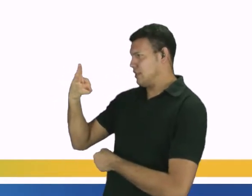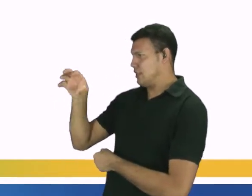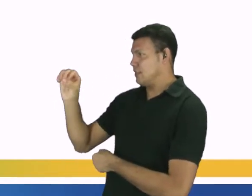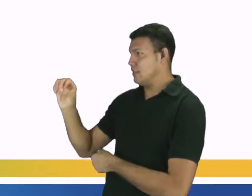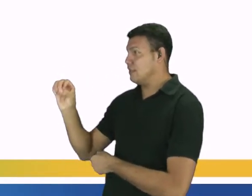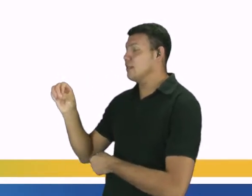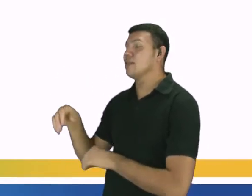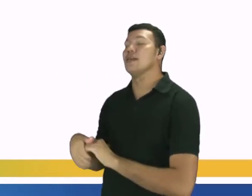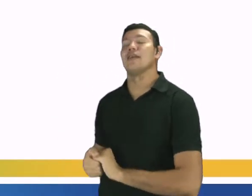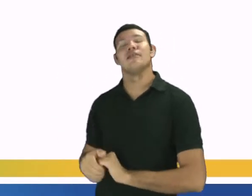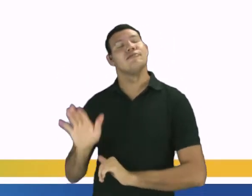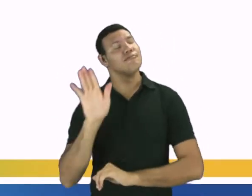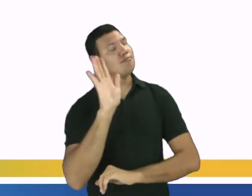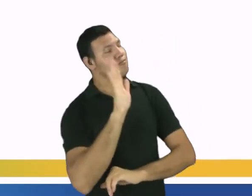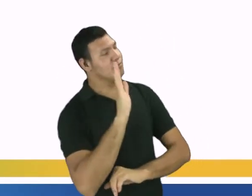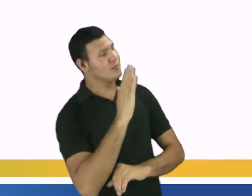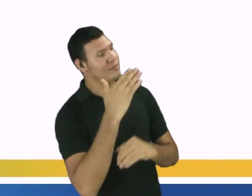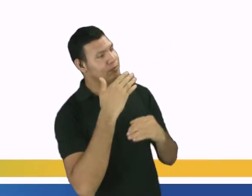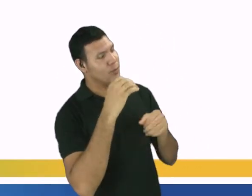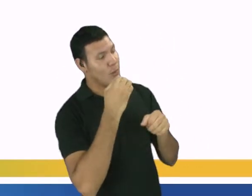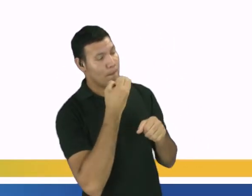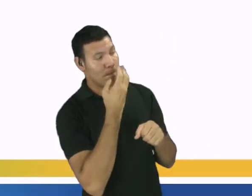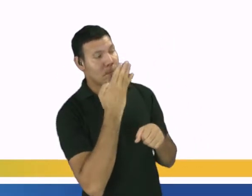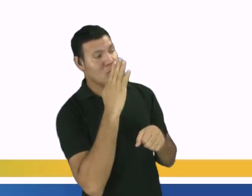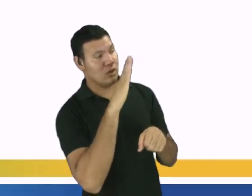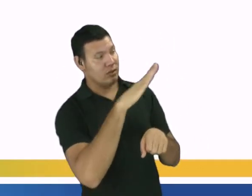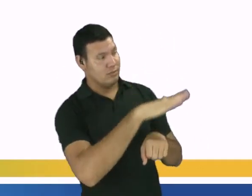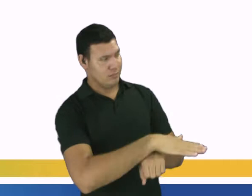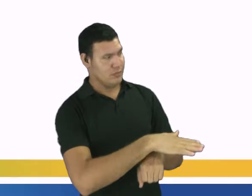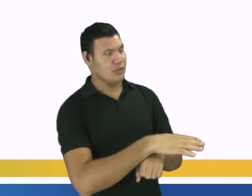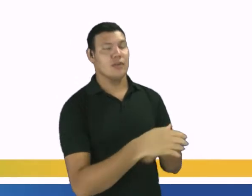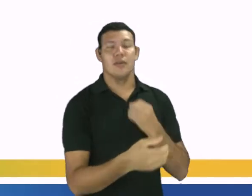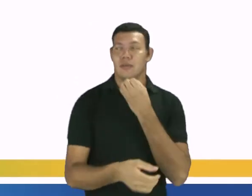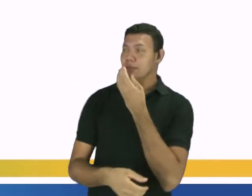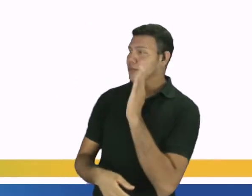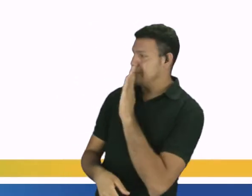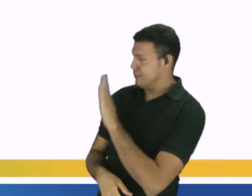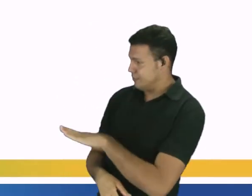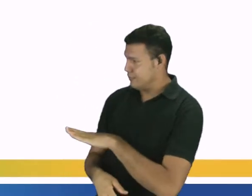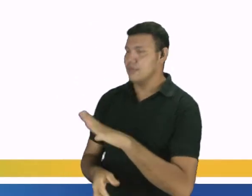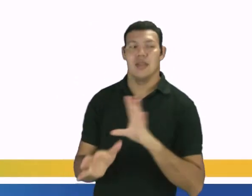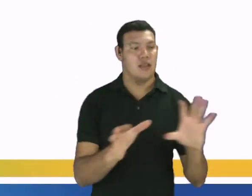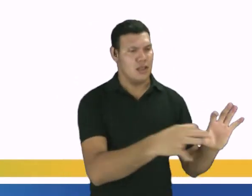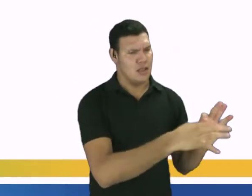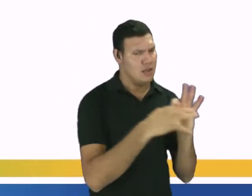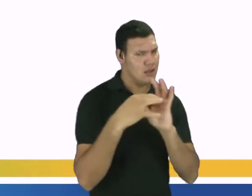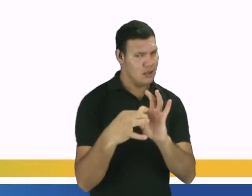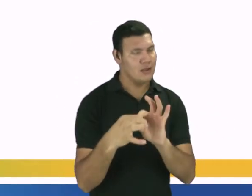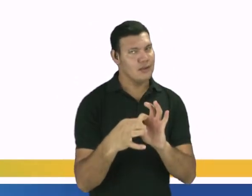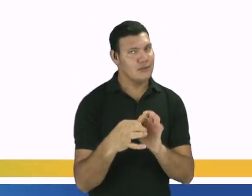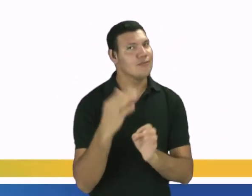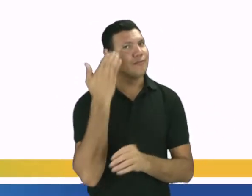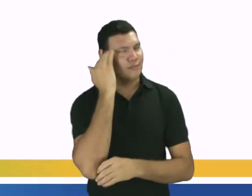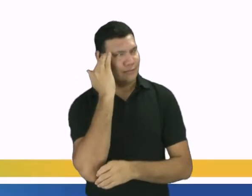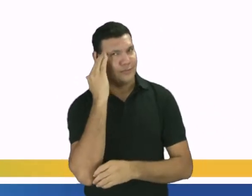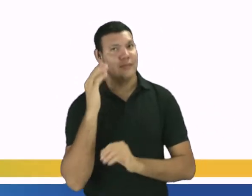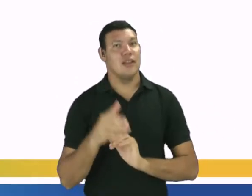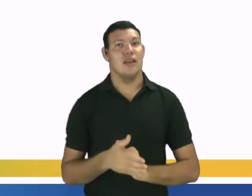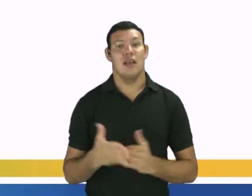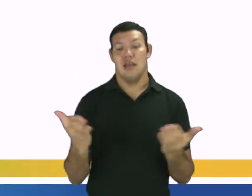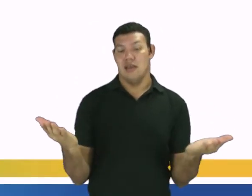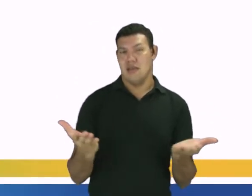tardes. Buenas tardes. Vamos observar primeiro o contexto. É claro que vocês já viram que foi uma pessoa que foi comprar